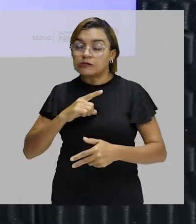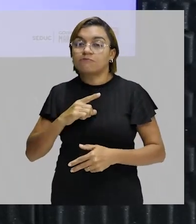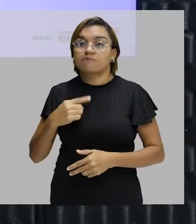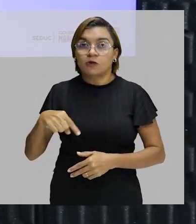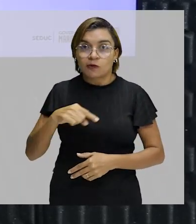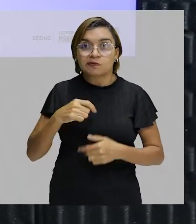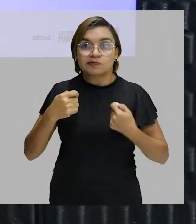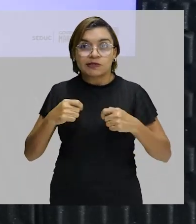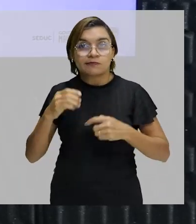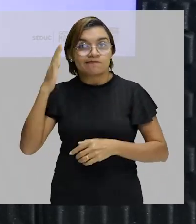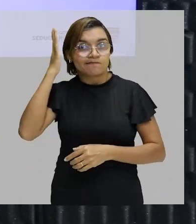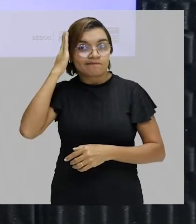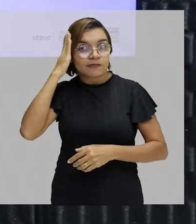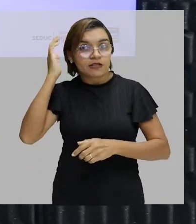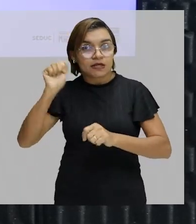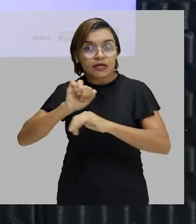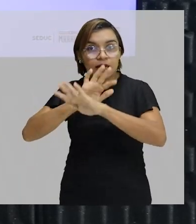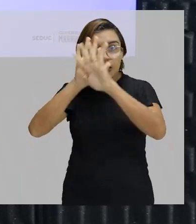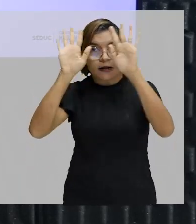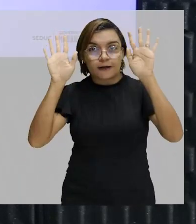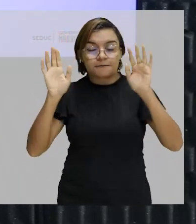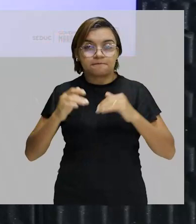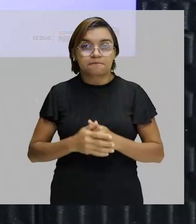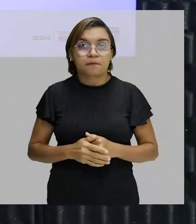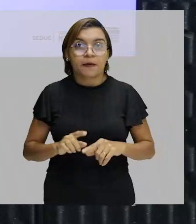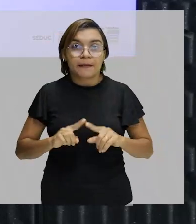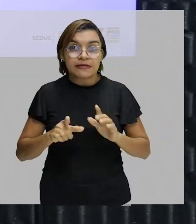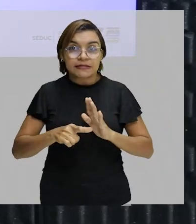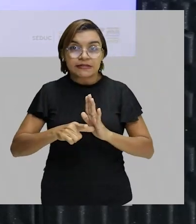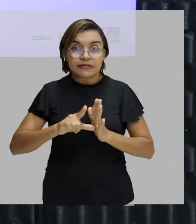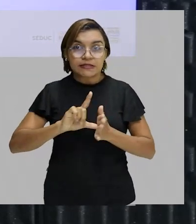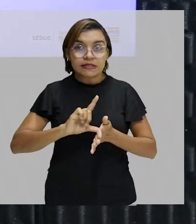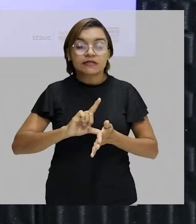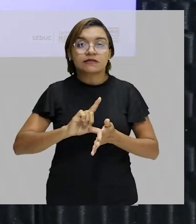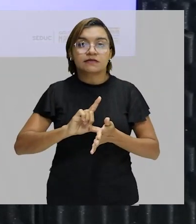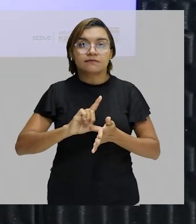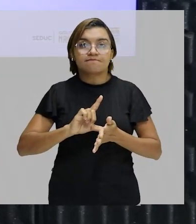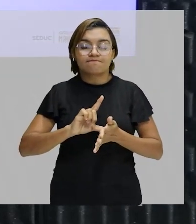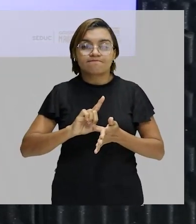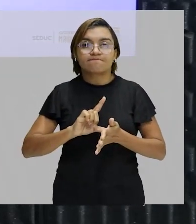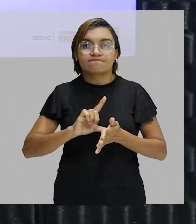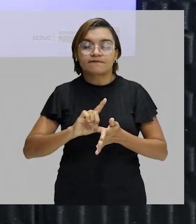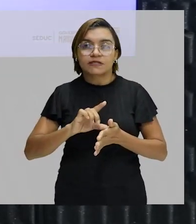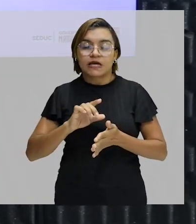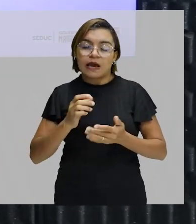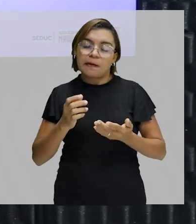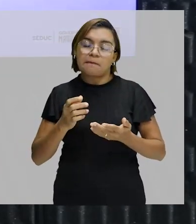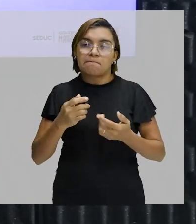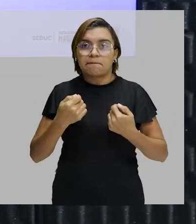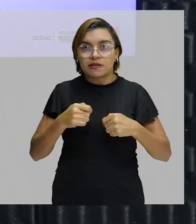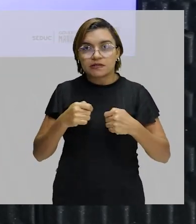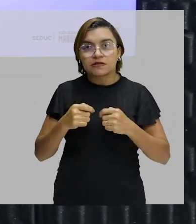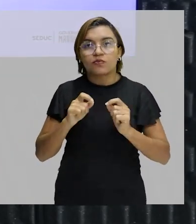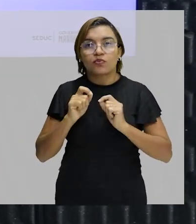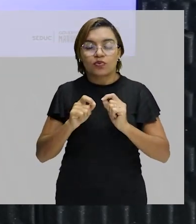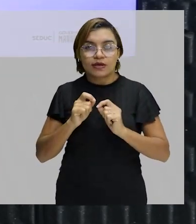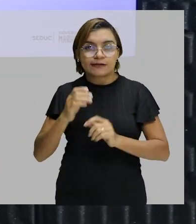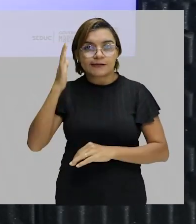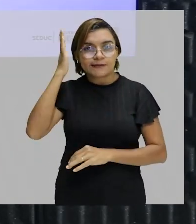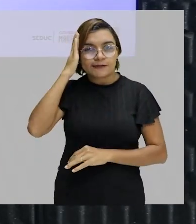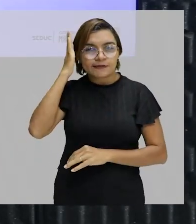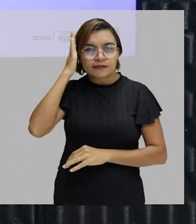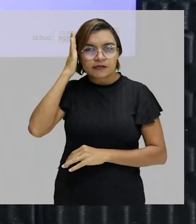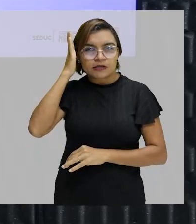compreender esse assunto. Bom, mas antes de partirmos para a estequiometria, precisamos